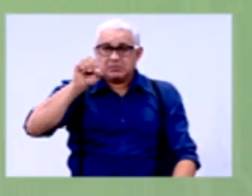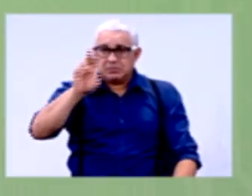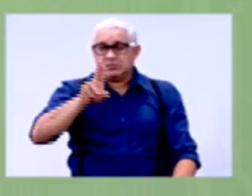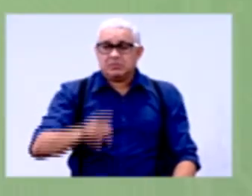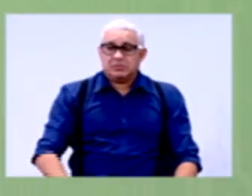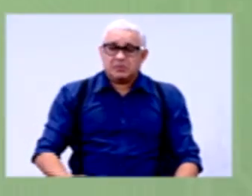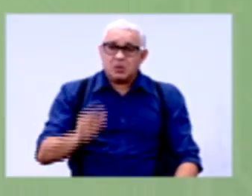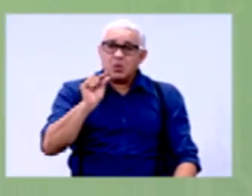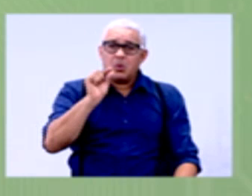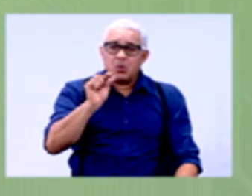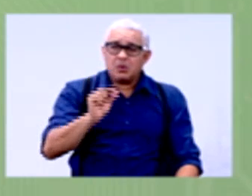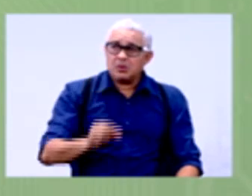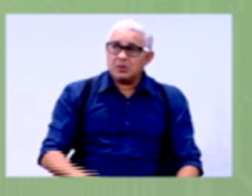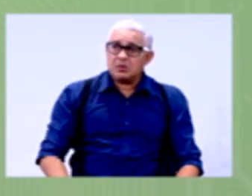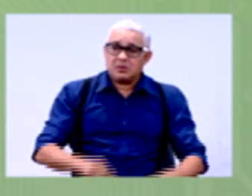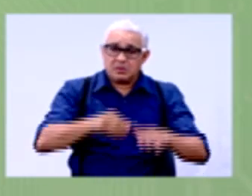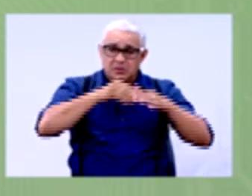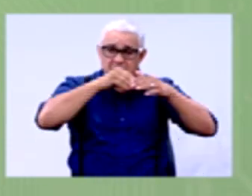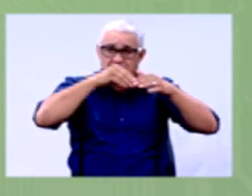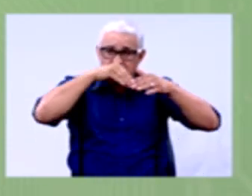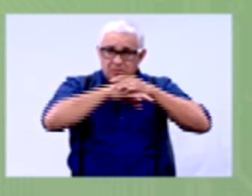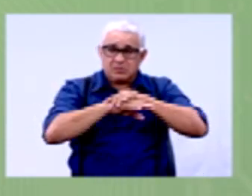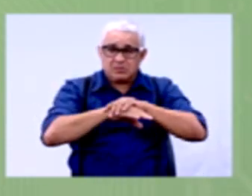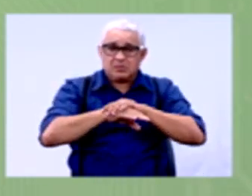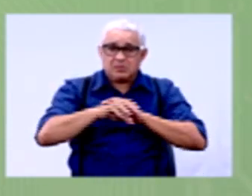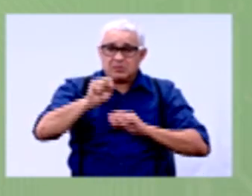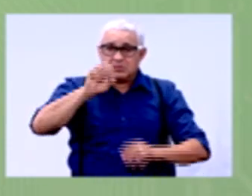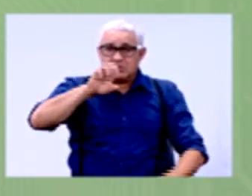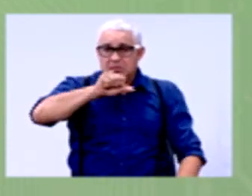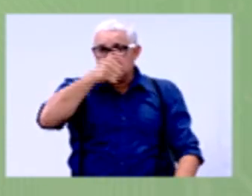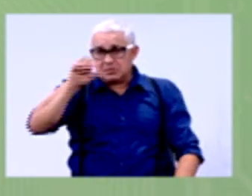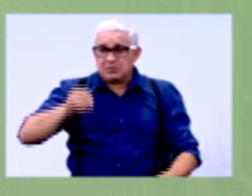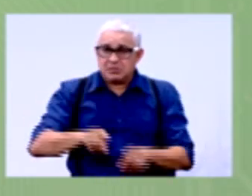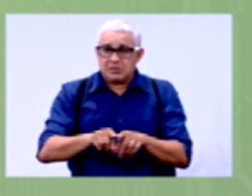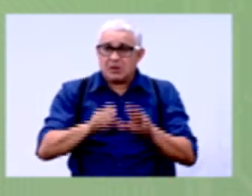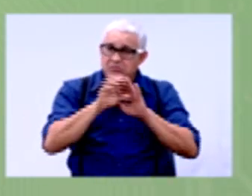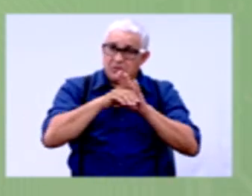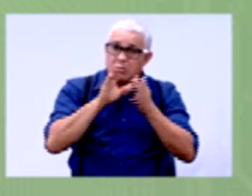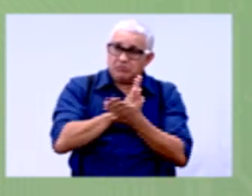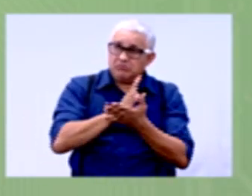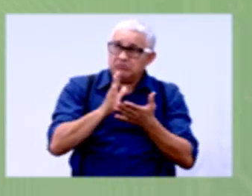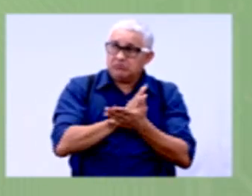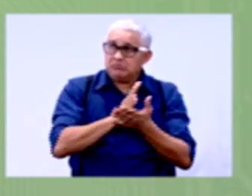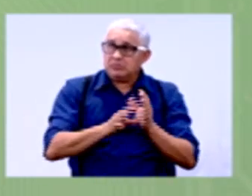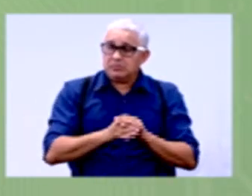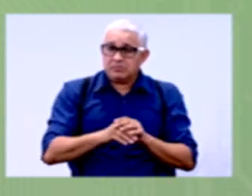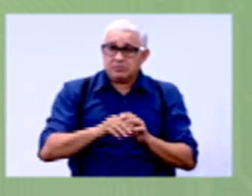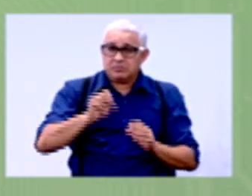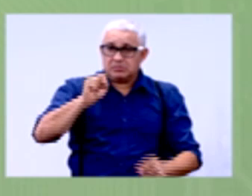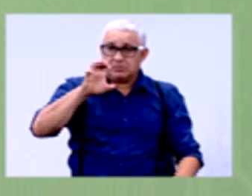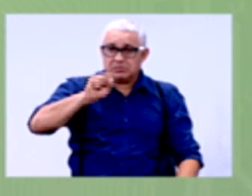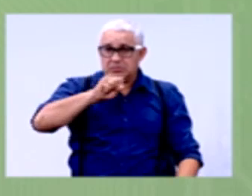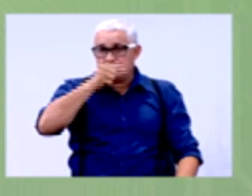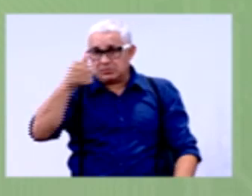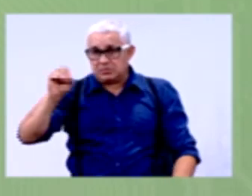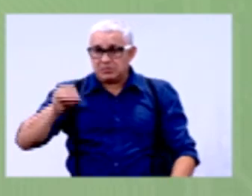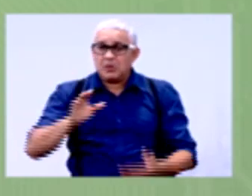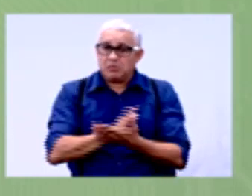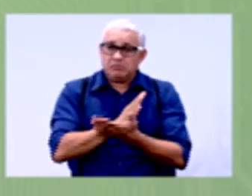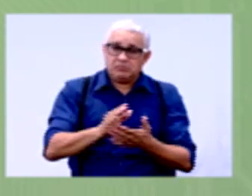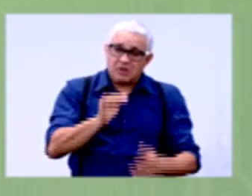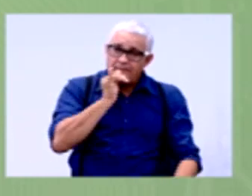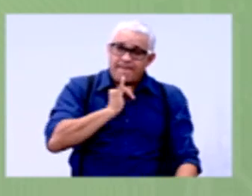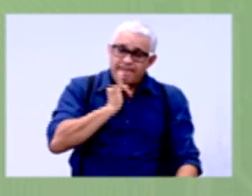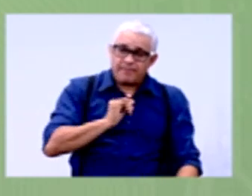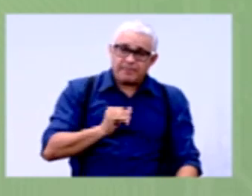sessão, né? Vou apresentar aqui para vocês alguns conceitos sobre armazenamento, conceitos sobre sessão, e vamos ver alguns exemplos